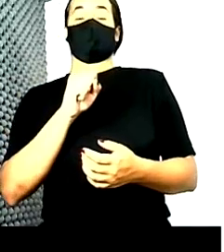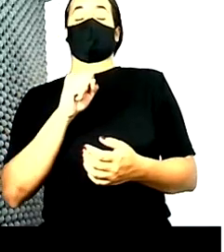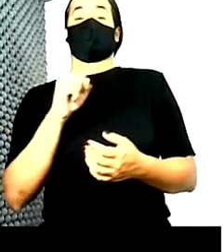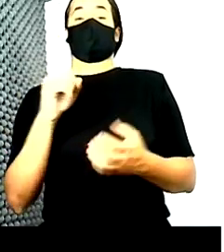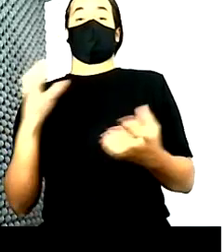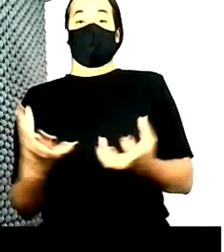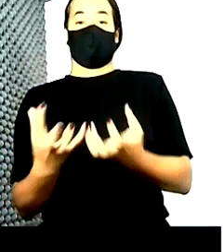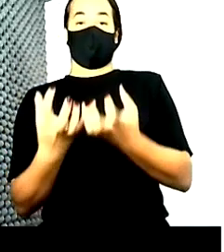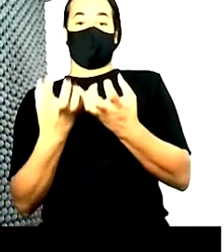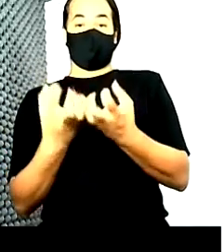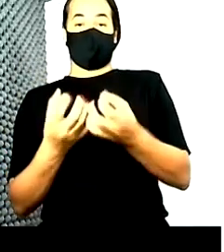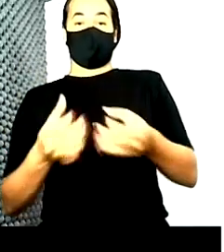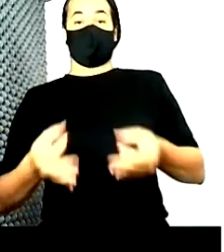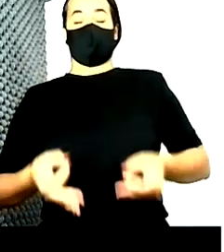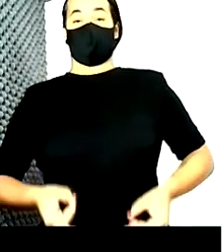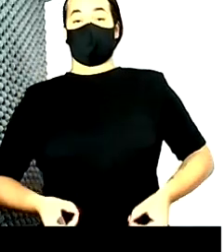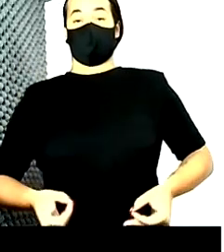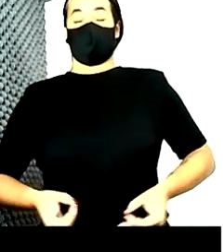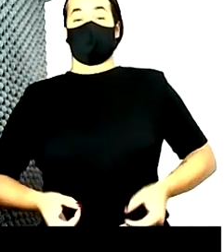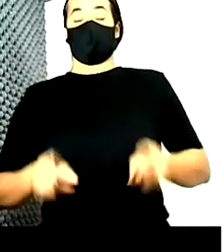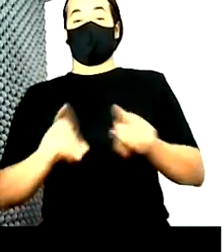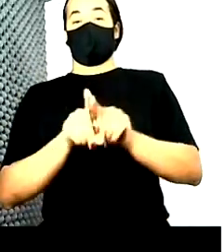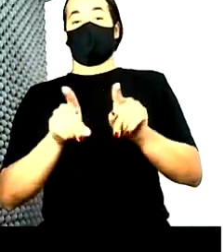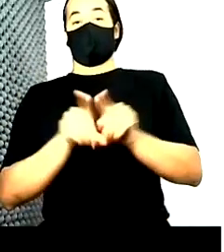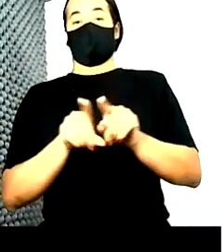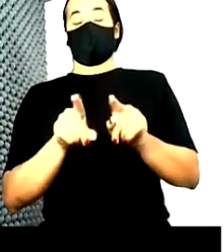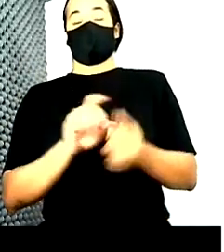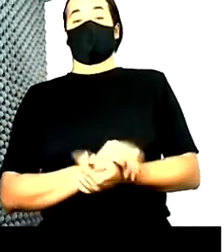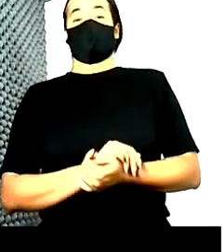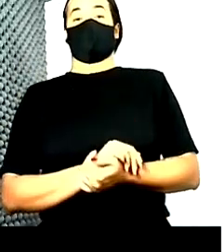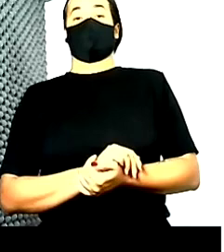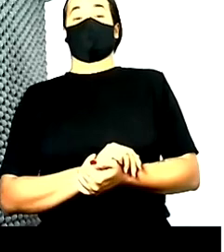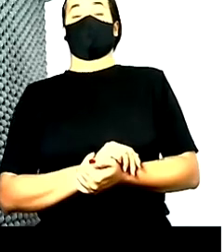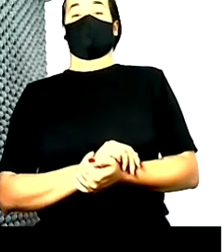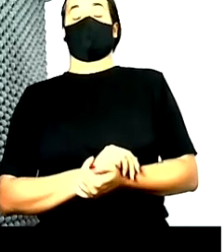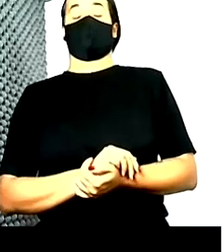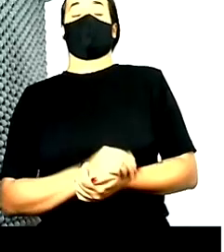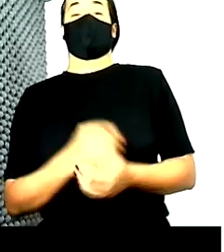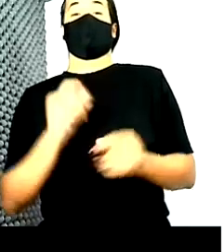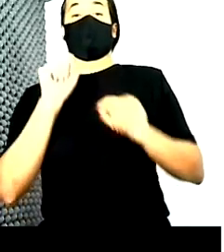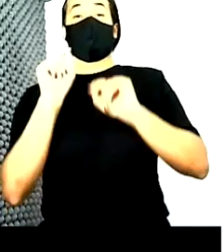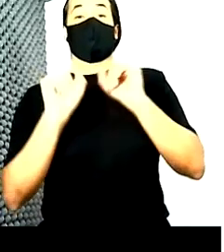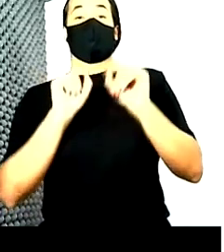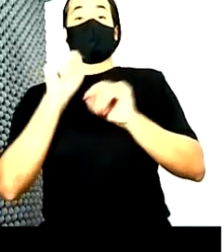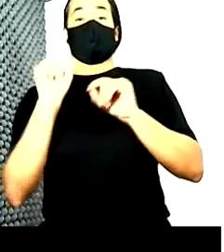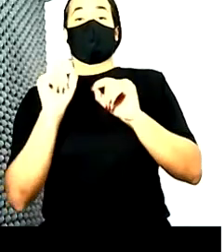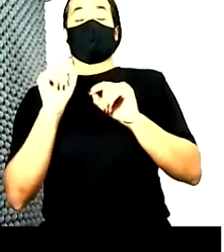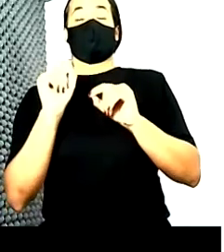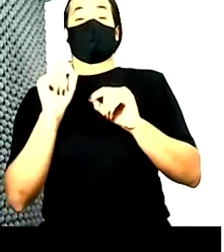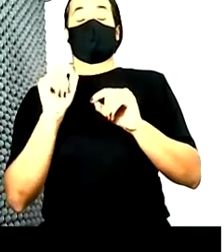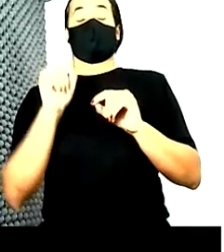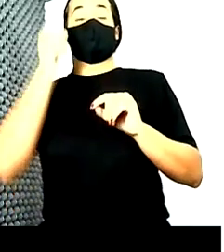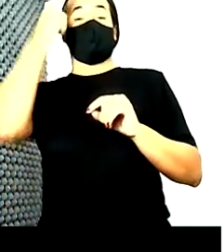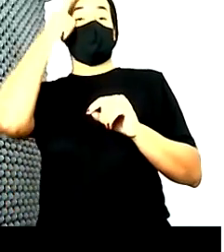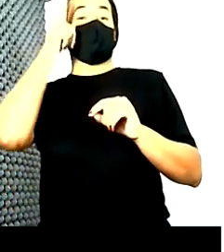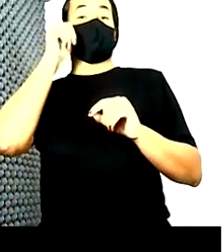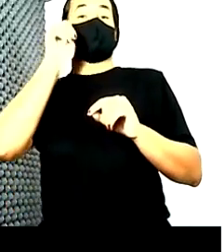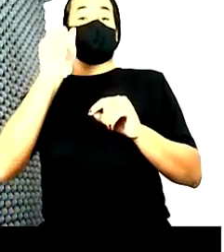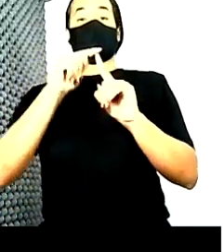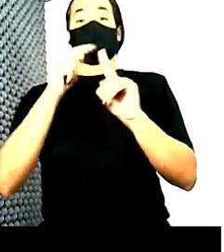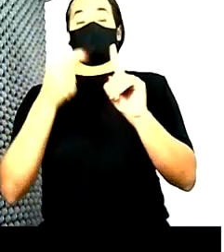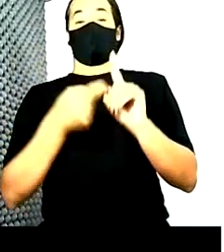testículos e dos ovários, ou seja, das glândulas sexuais, e a aquisição da capacidade de se reproduzir,